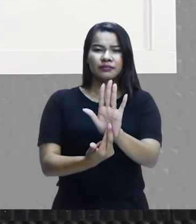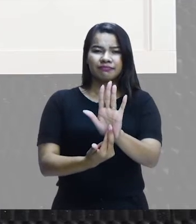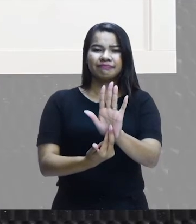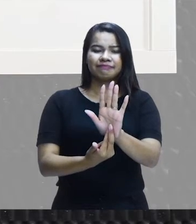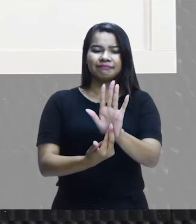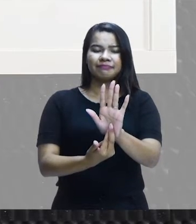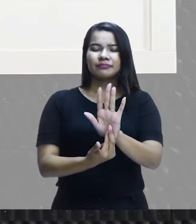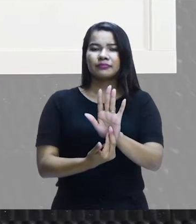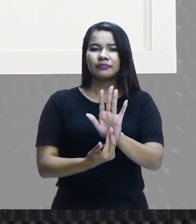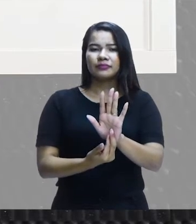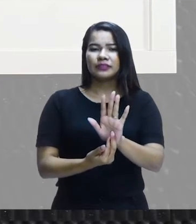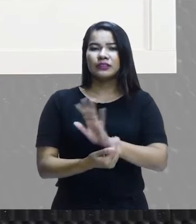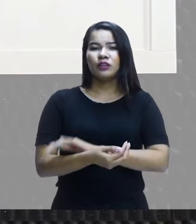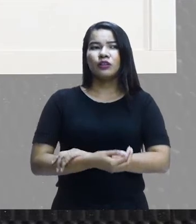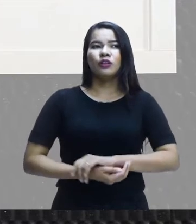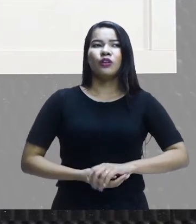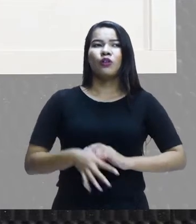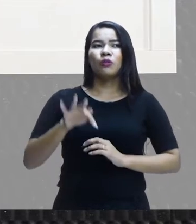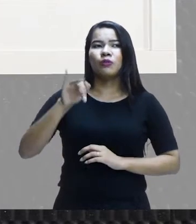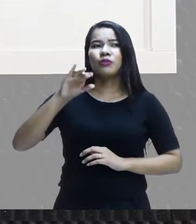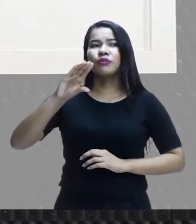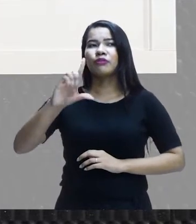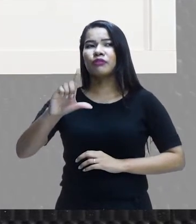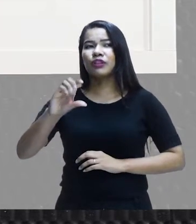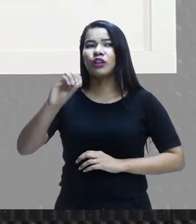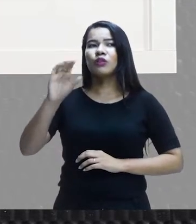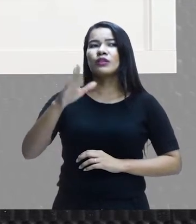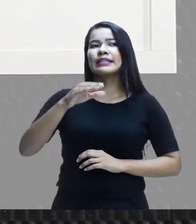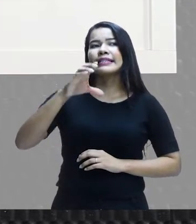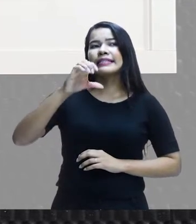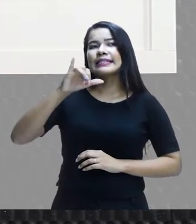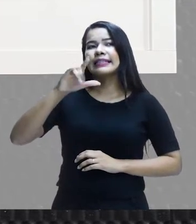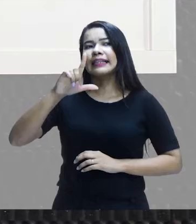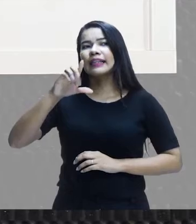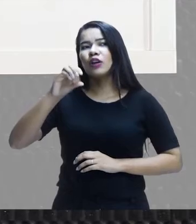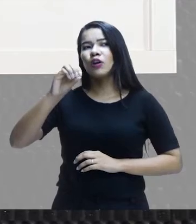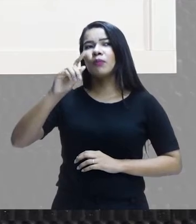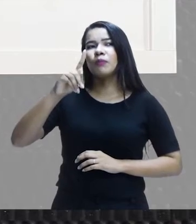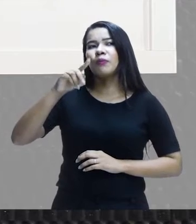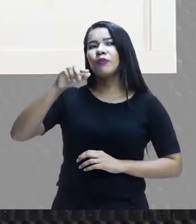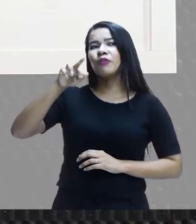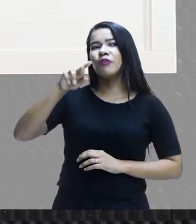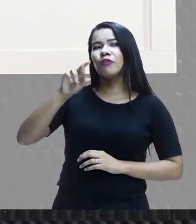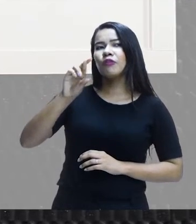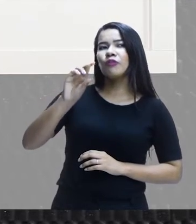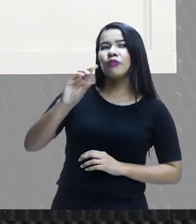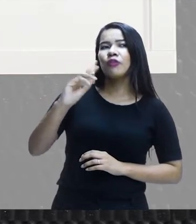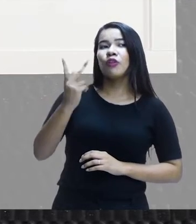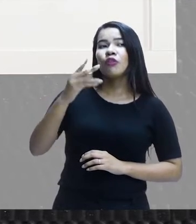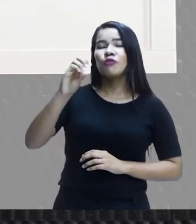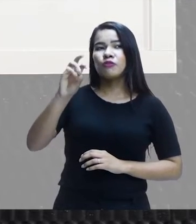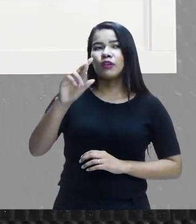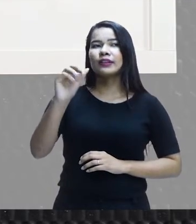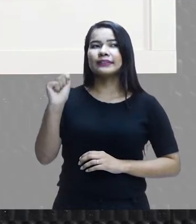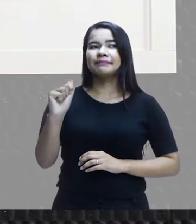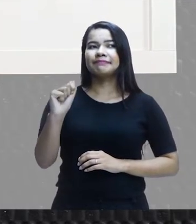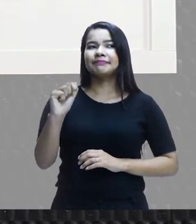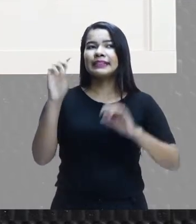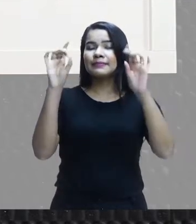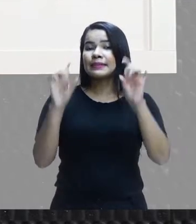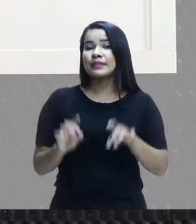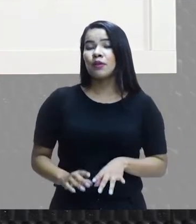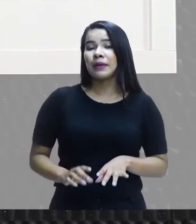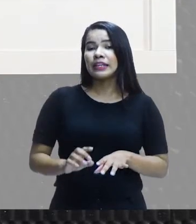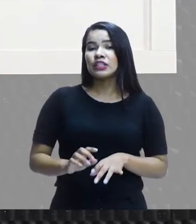filo, representando o filo sacordíneo. Sem dúvida alguma, obviamente, tá ok, são as amebas, tá ok? As amebas, inclusive, elas